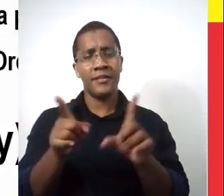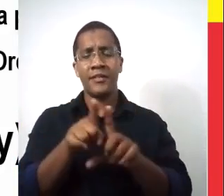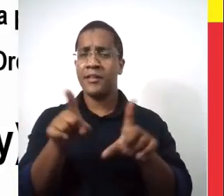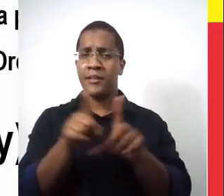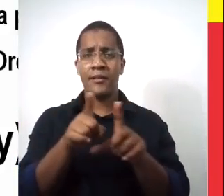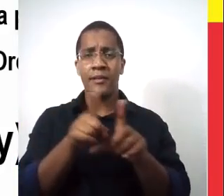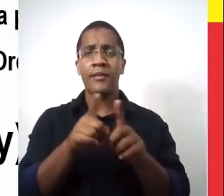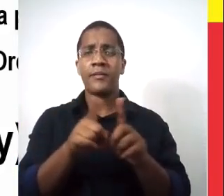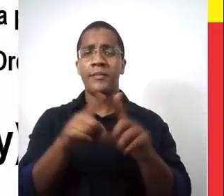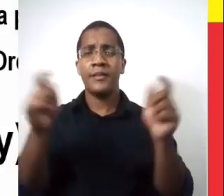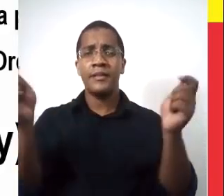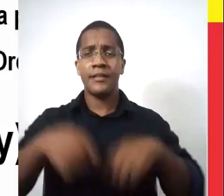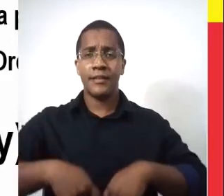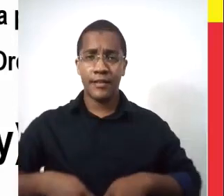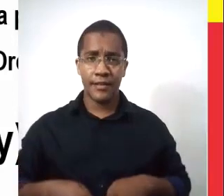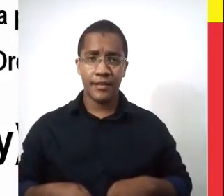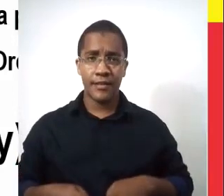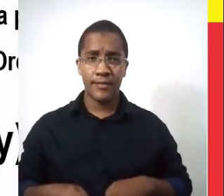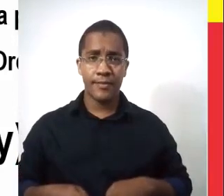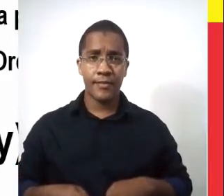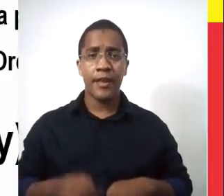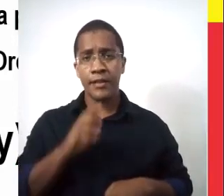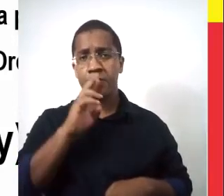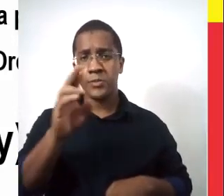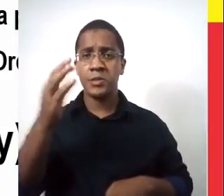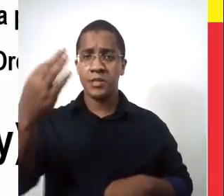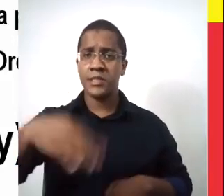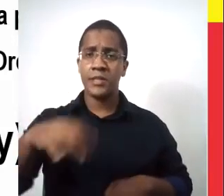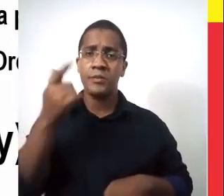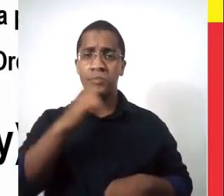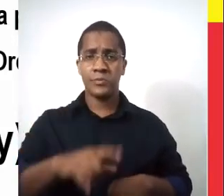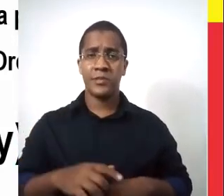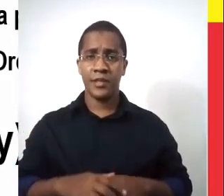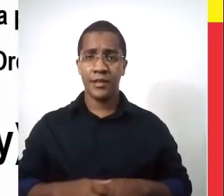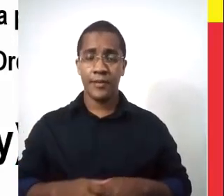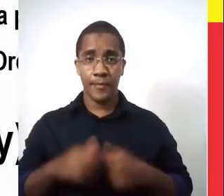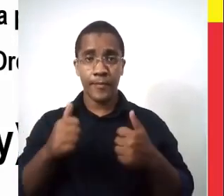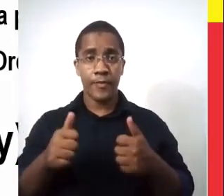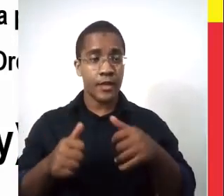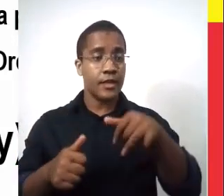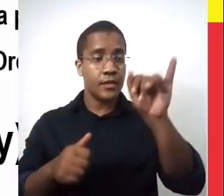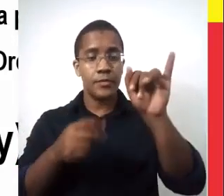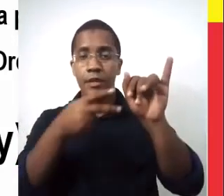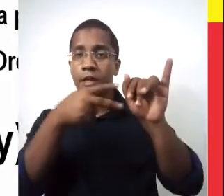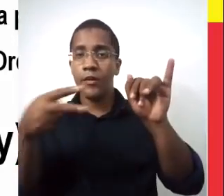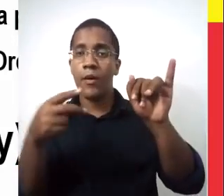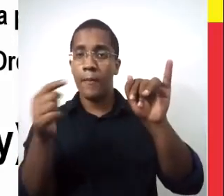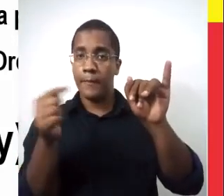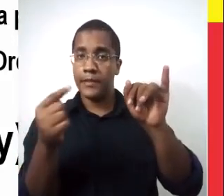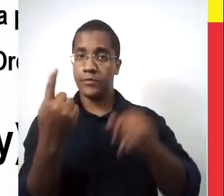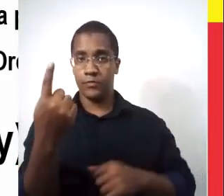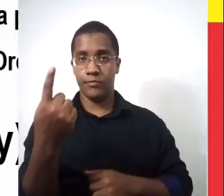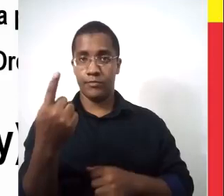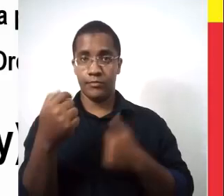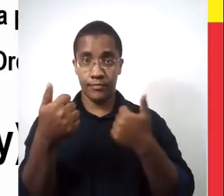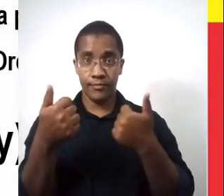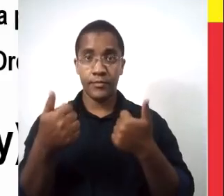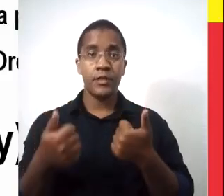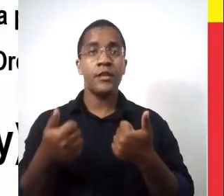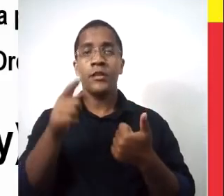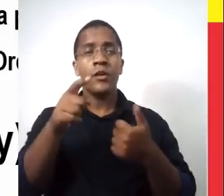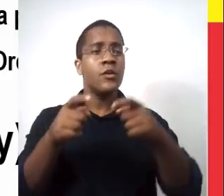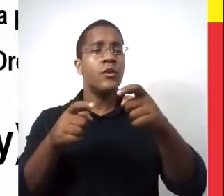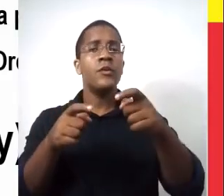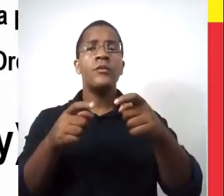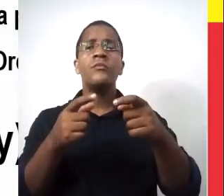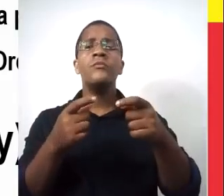também vai fazer a resposta certa. Vocês vão chegar na resposta certa. Então, y é igual a menos 1. Então, ó,